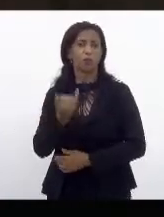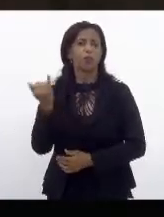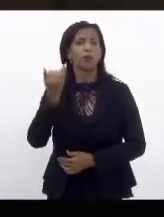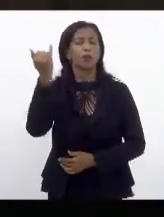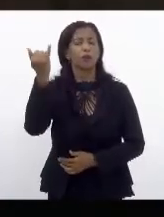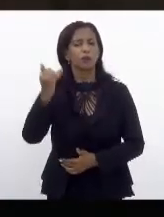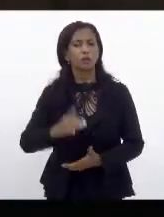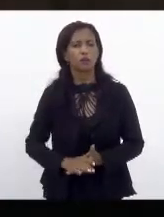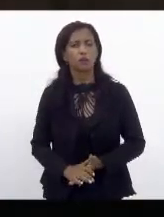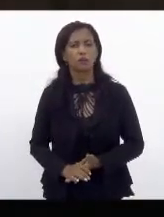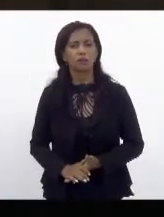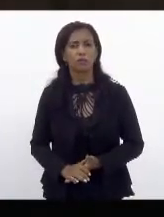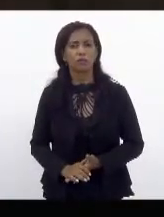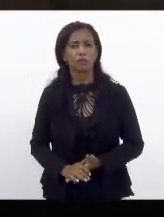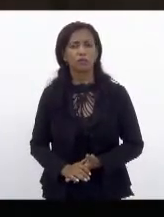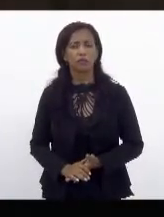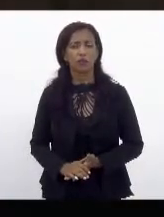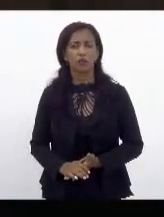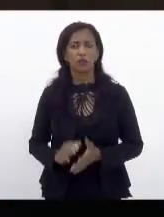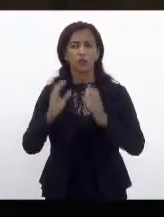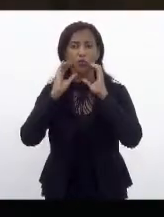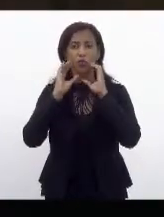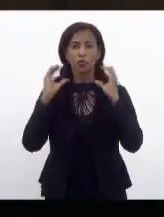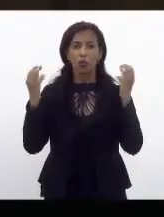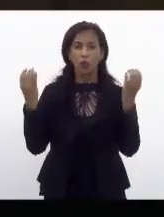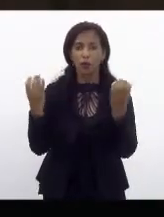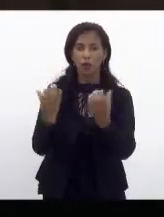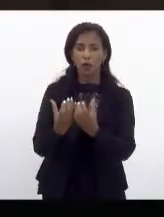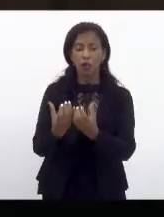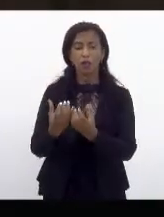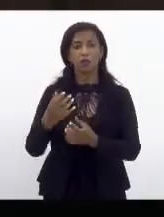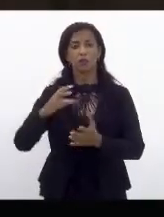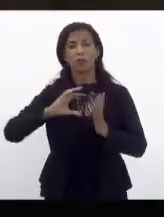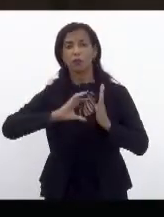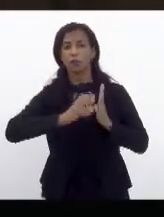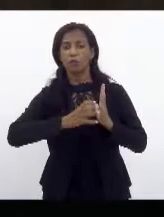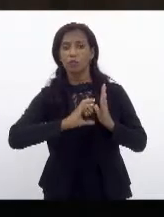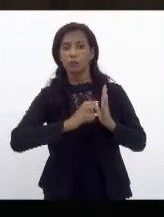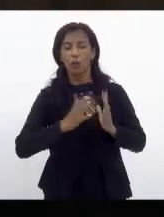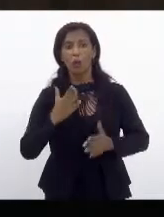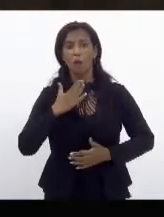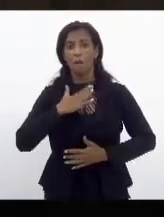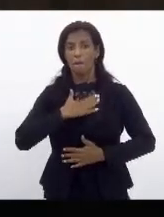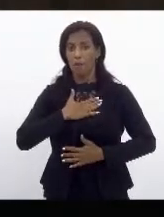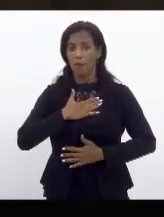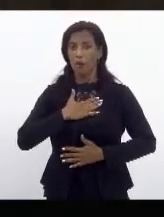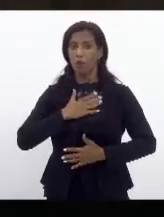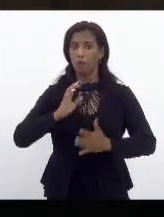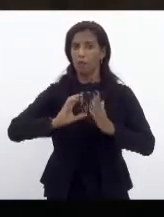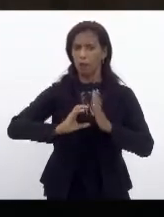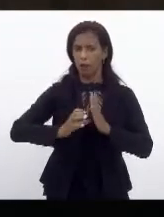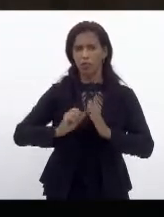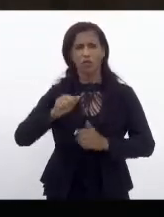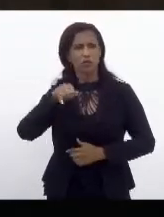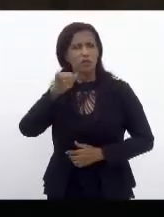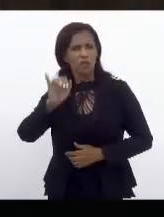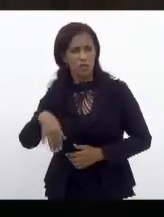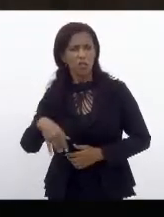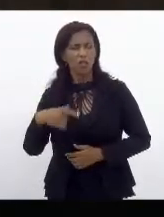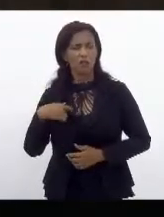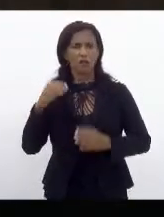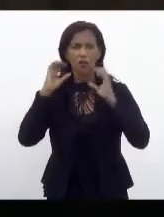importância, senhora presidenta, de congressos feitos pelos partidos. O meu partido, sim, fez um